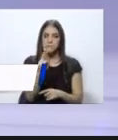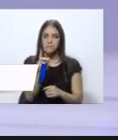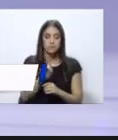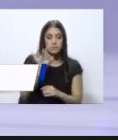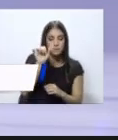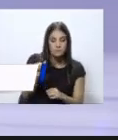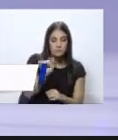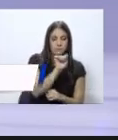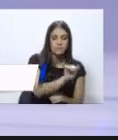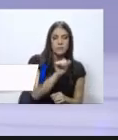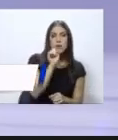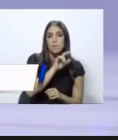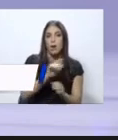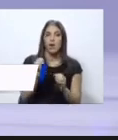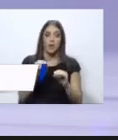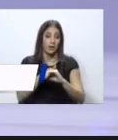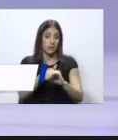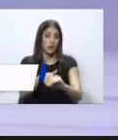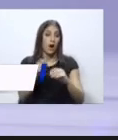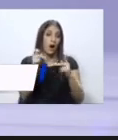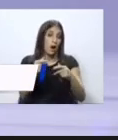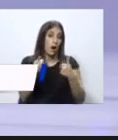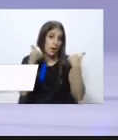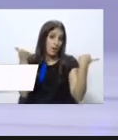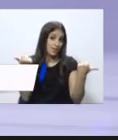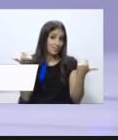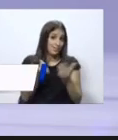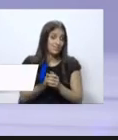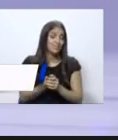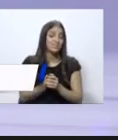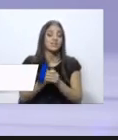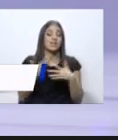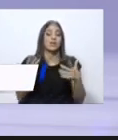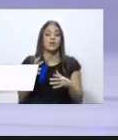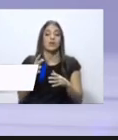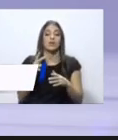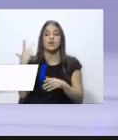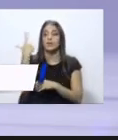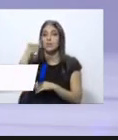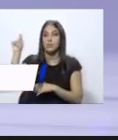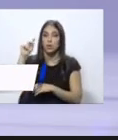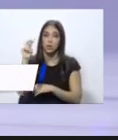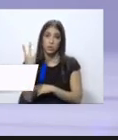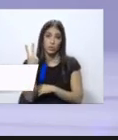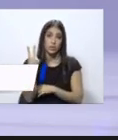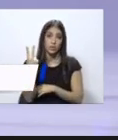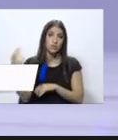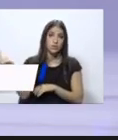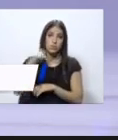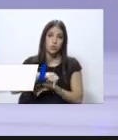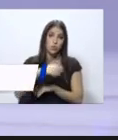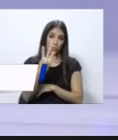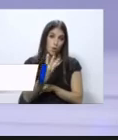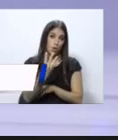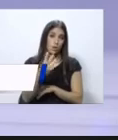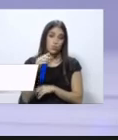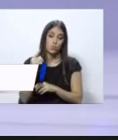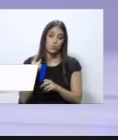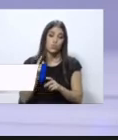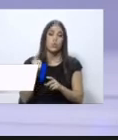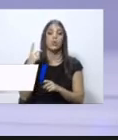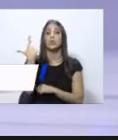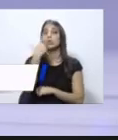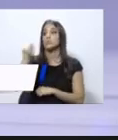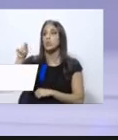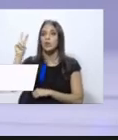Portanto, saíram dois, entraram quatro. Eu acho que, apesar de um deles ser realmente um jogador que deixou uma marca indelével no